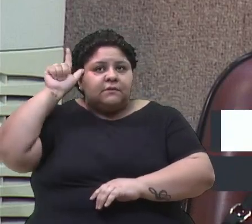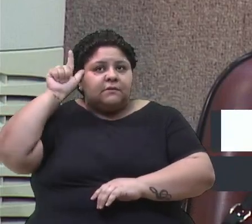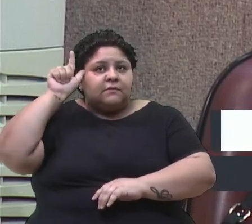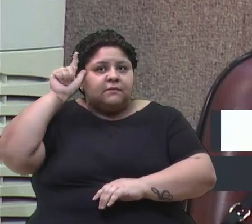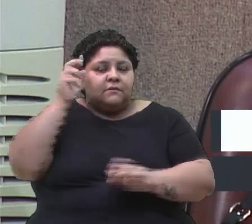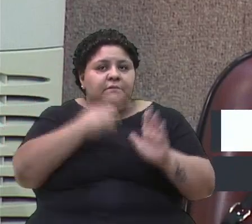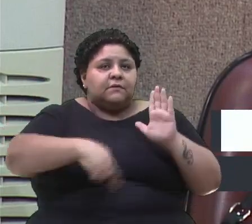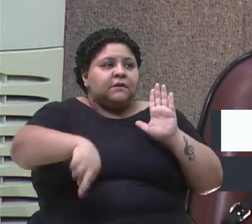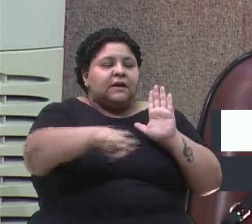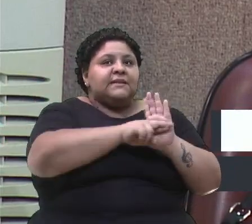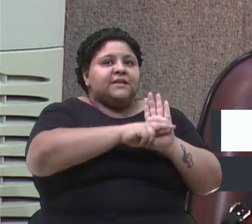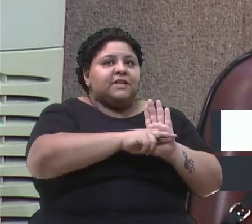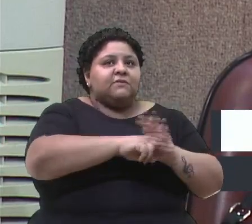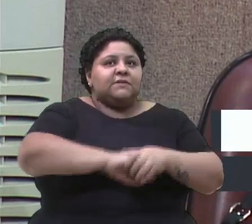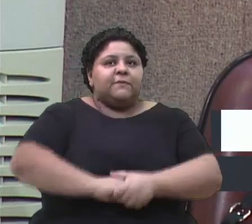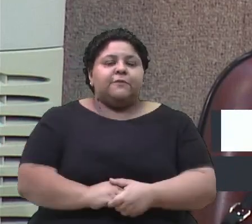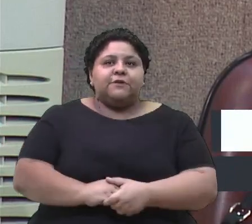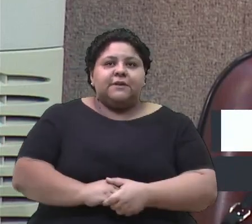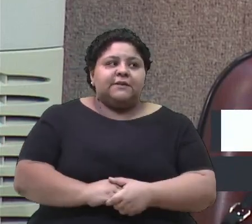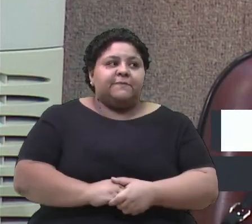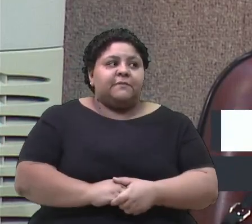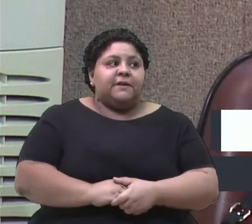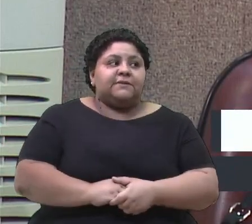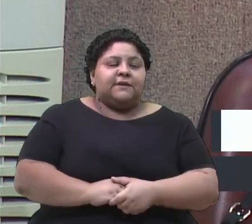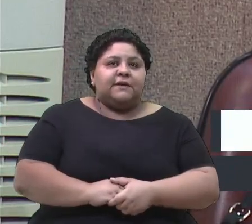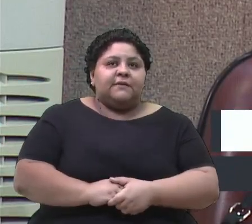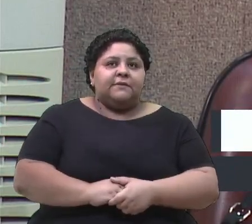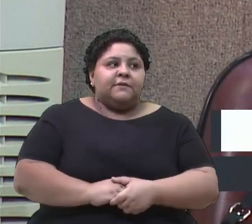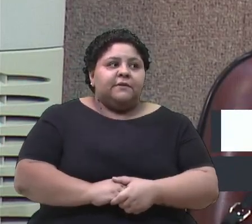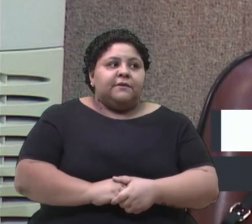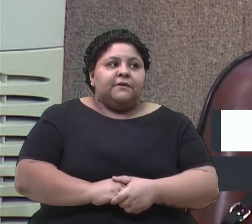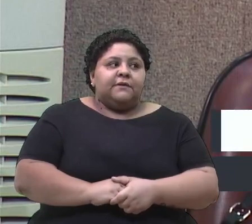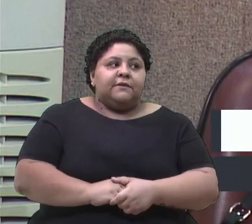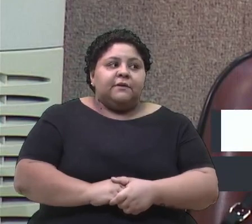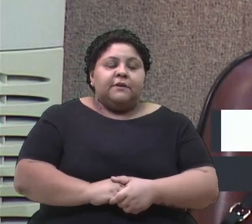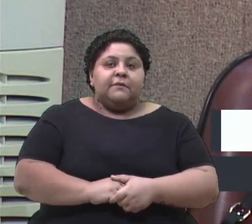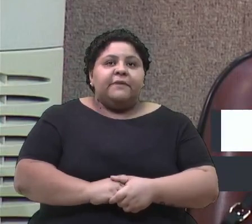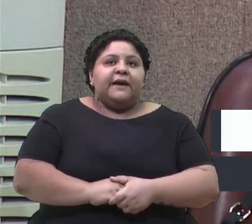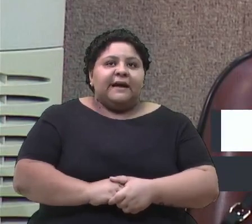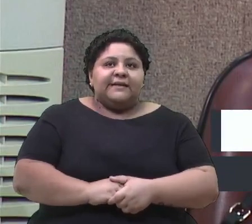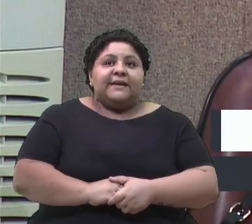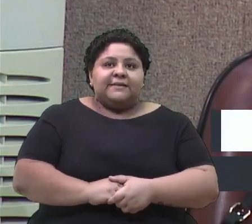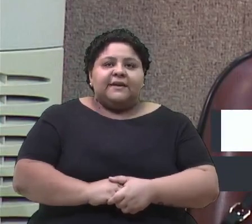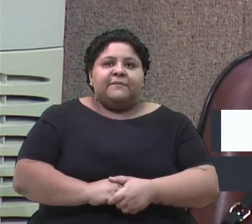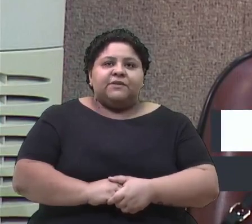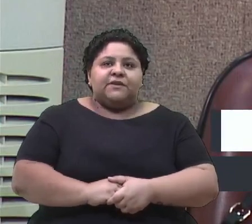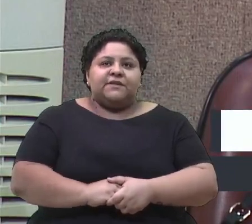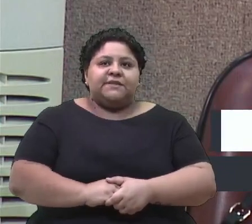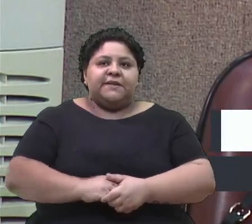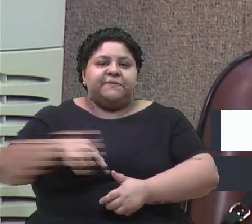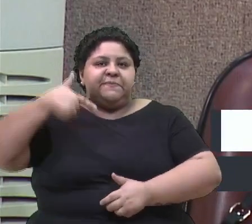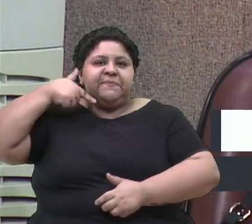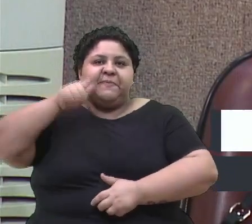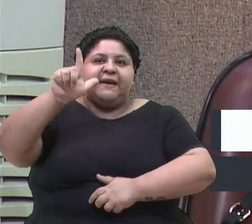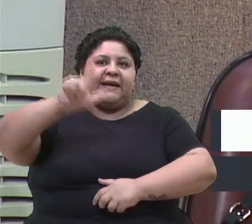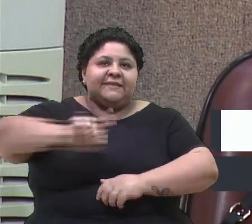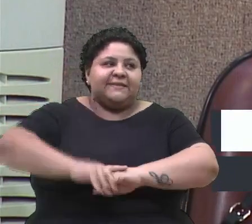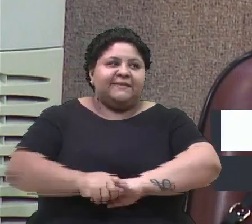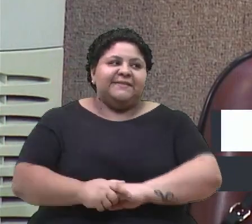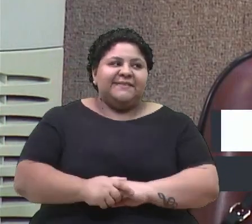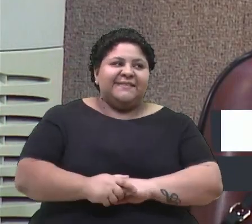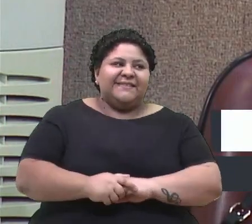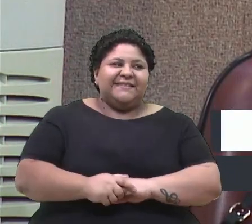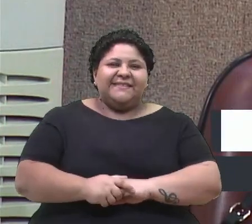resultado dos Jogos Escolares e a escola consagrou-se campeã pelo 2º ano consecutivo.